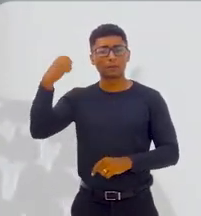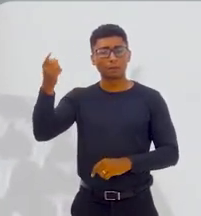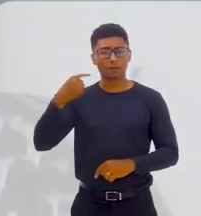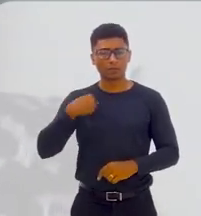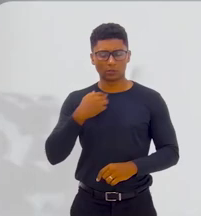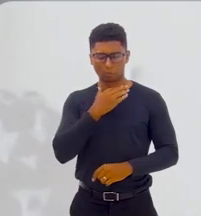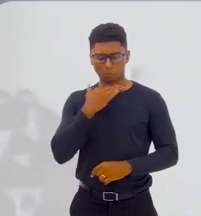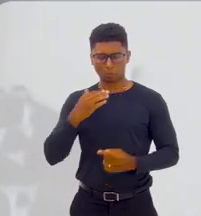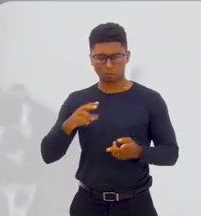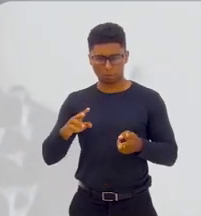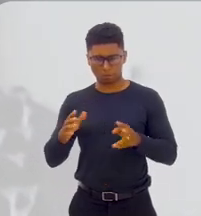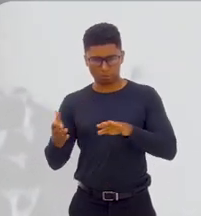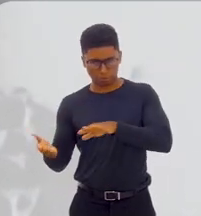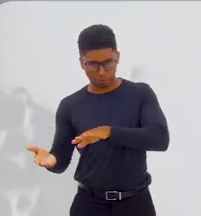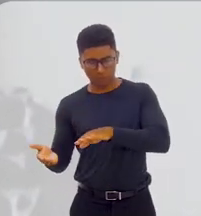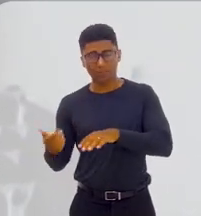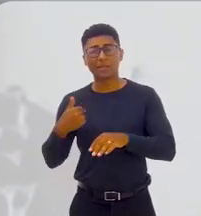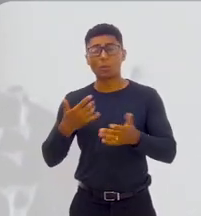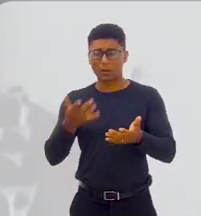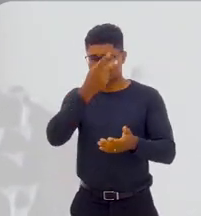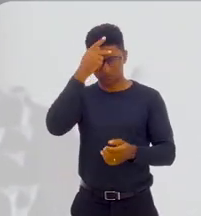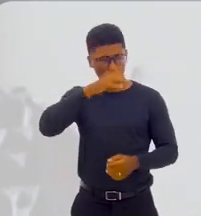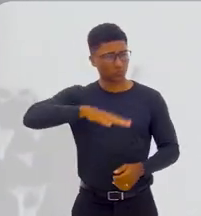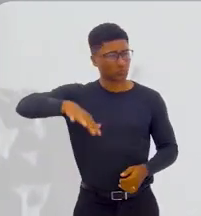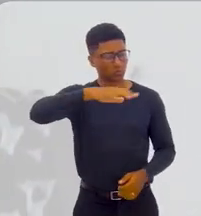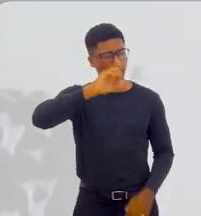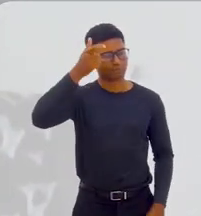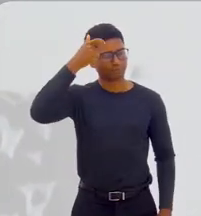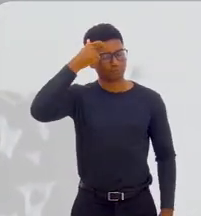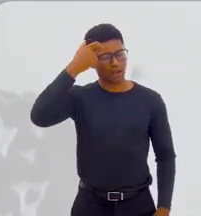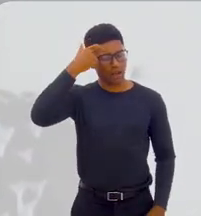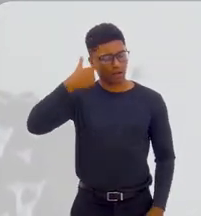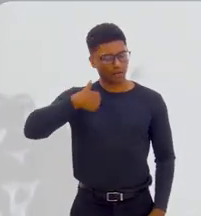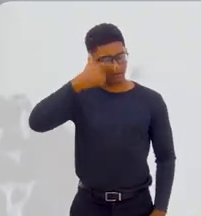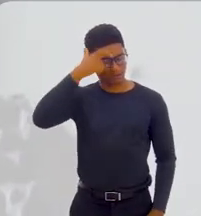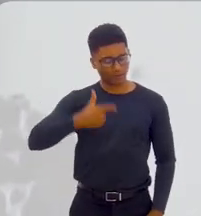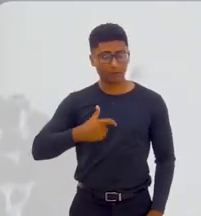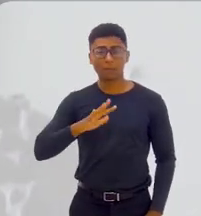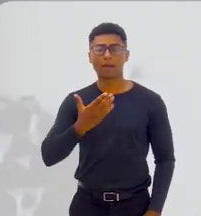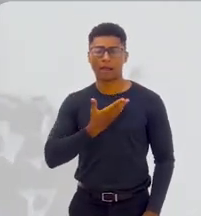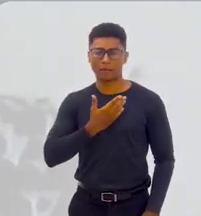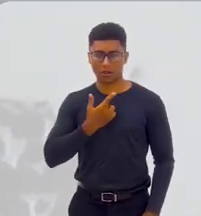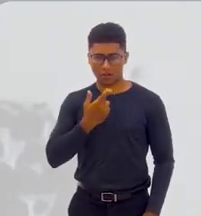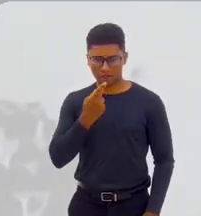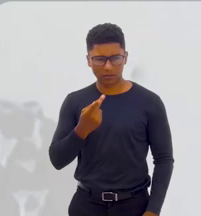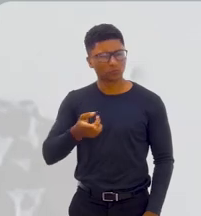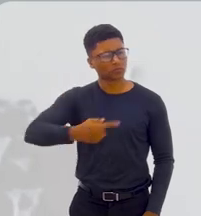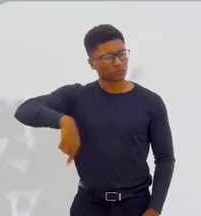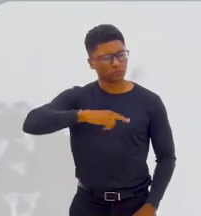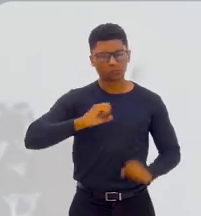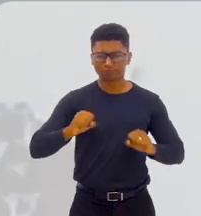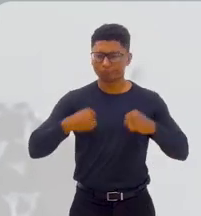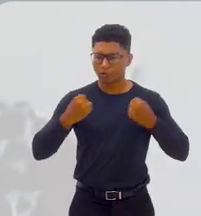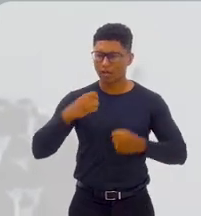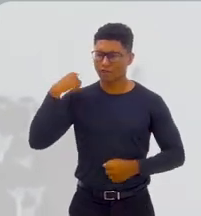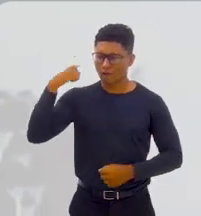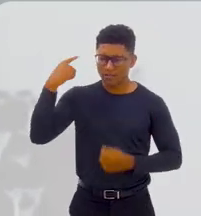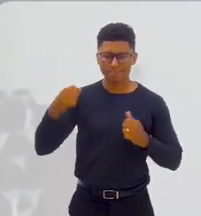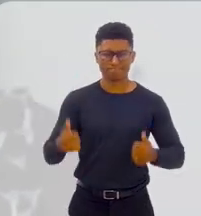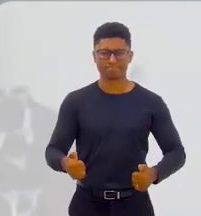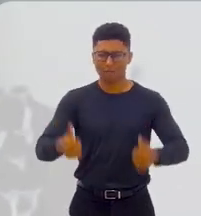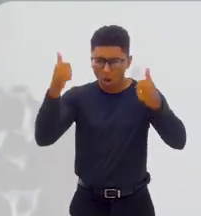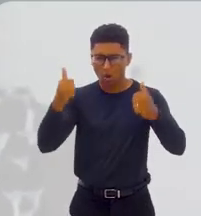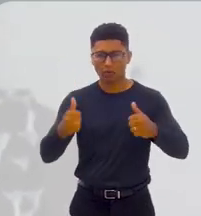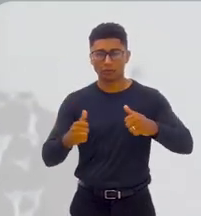aqui, eu quero deixar uma boa memória, é isso que fica, né? Mas para os colegas eu digo o seguinte: vamos fazer a melhor advocacia,